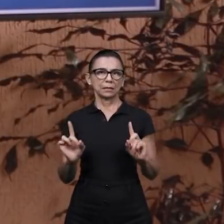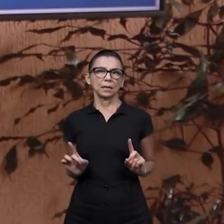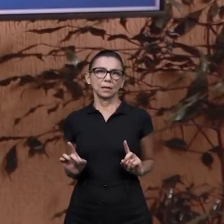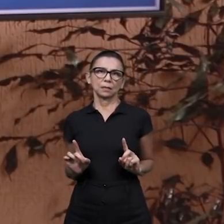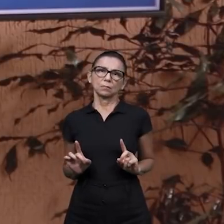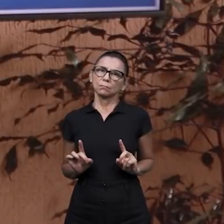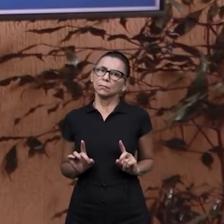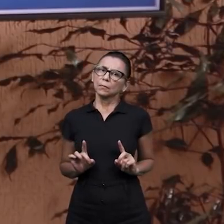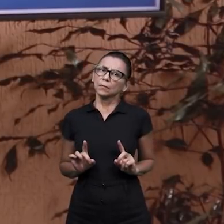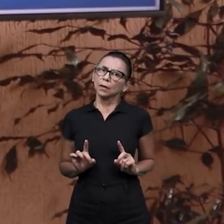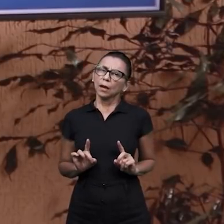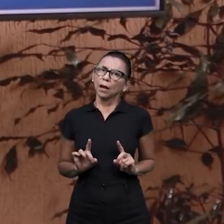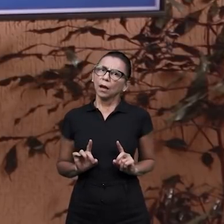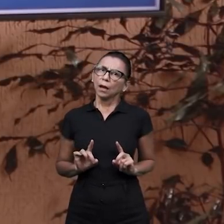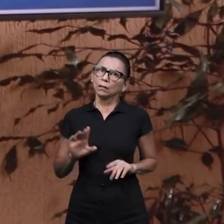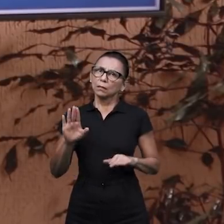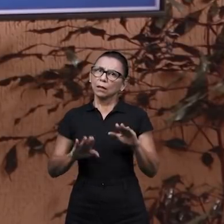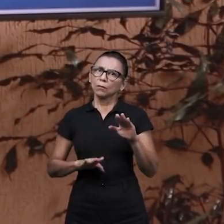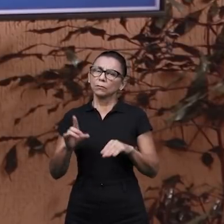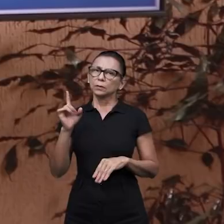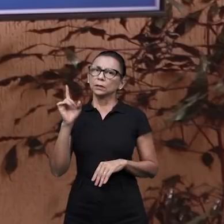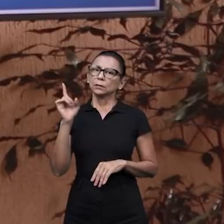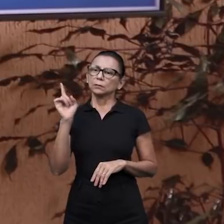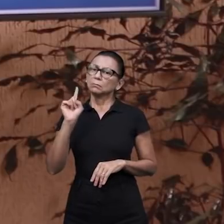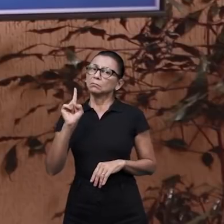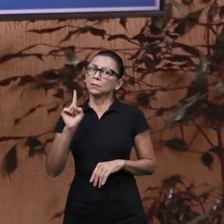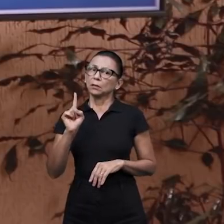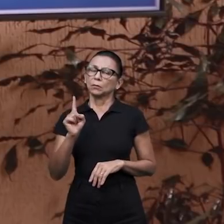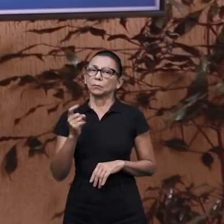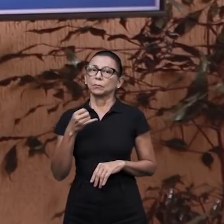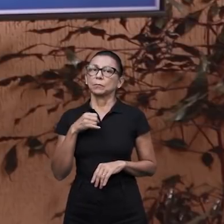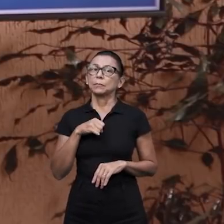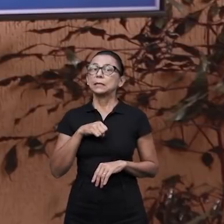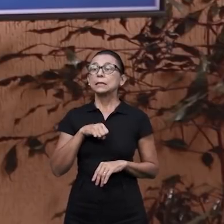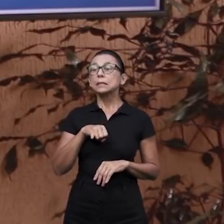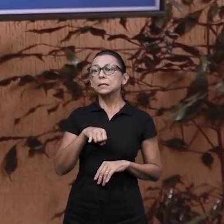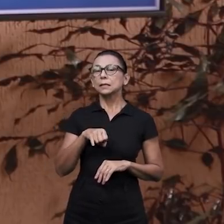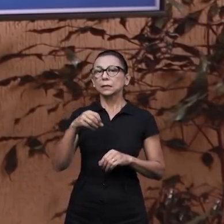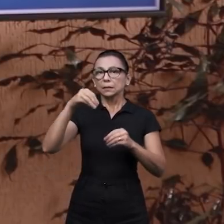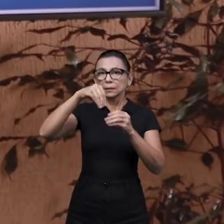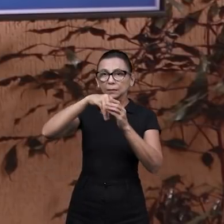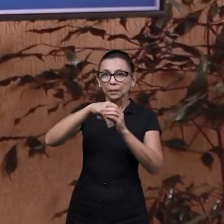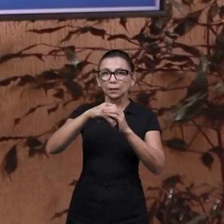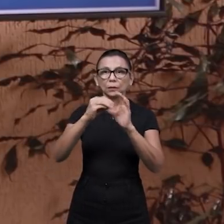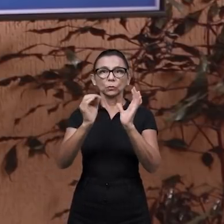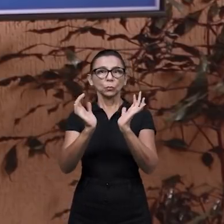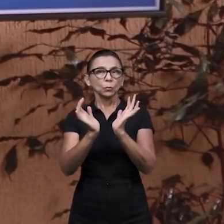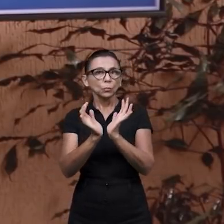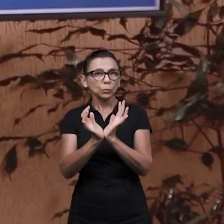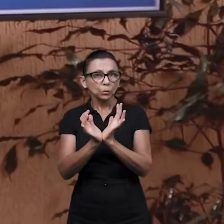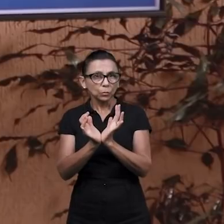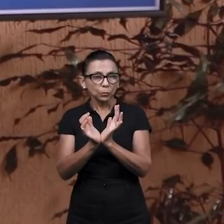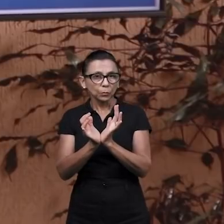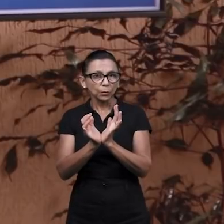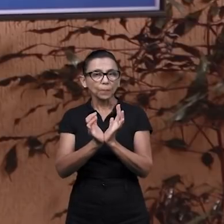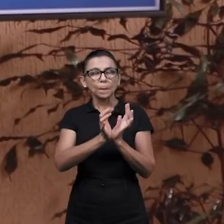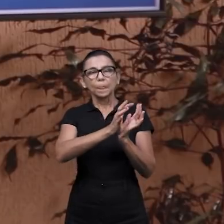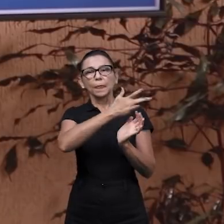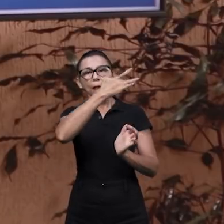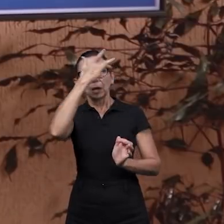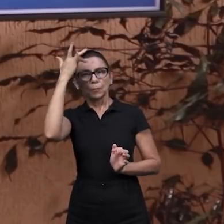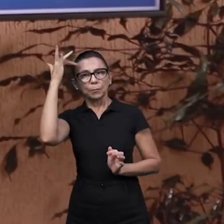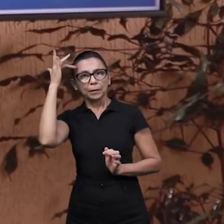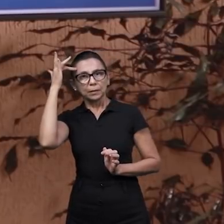a nenhuma professora esse trabalho, mas se dentro do grupo de professoras, aquela que se quiser, que